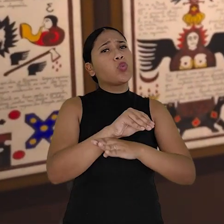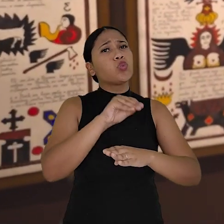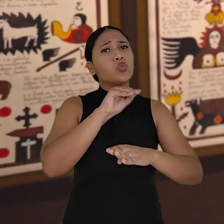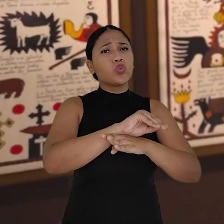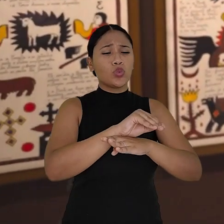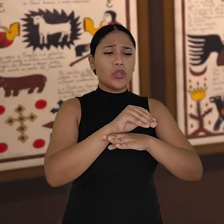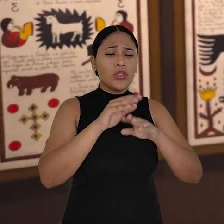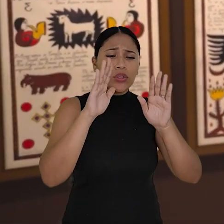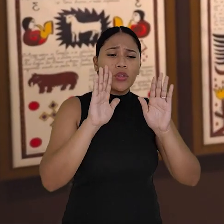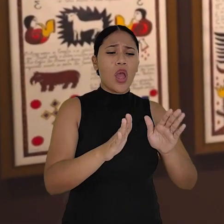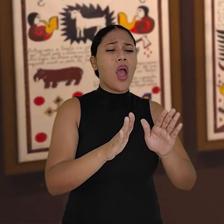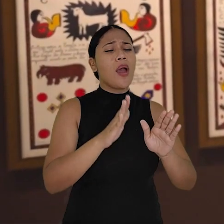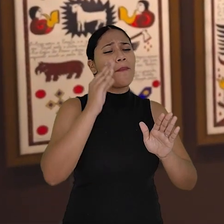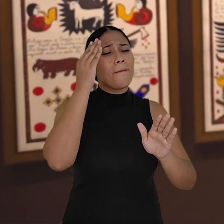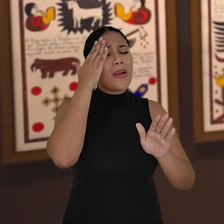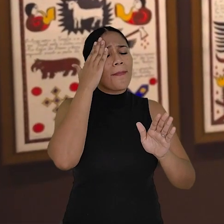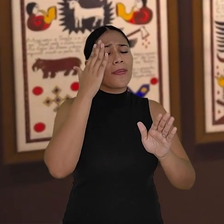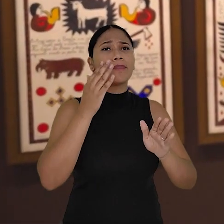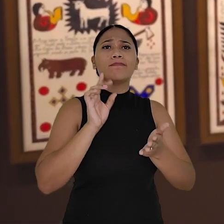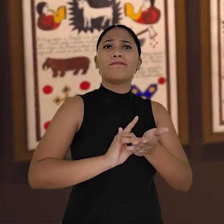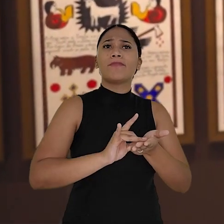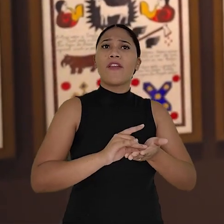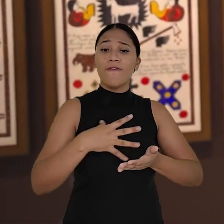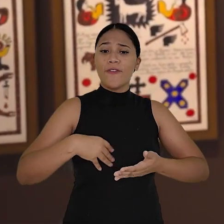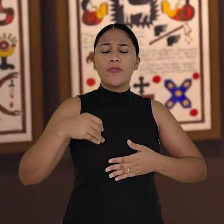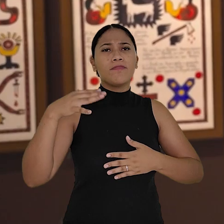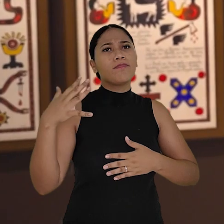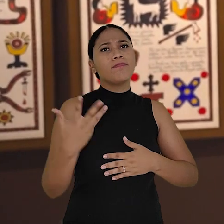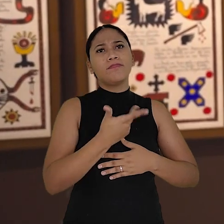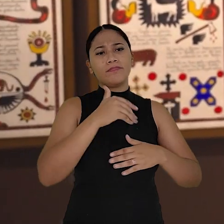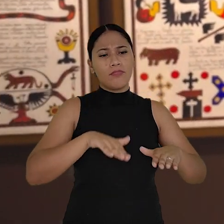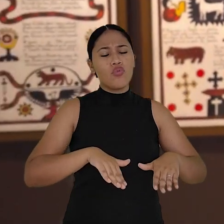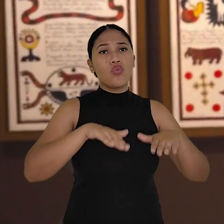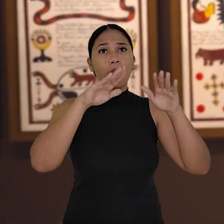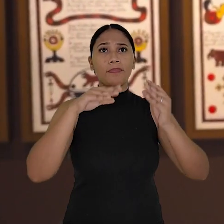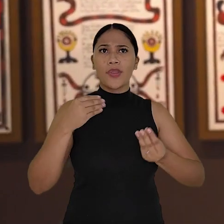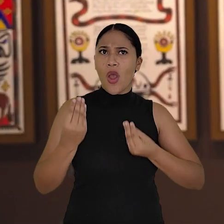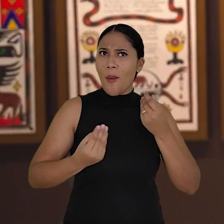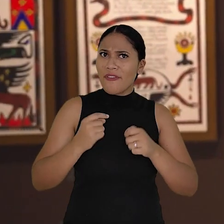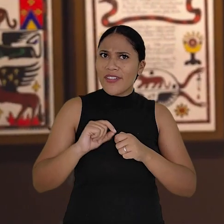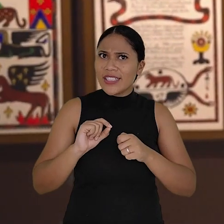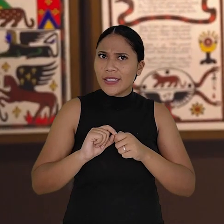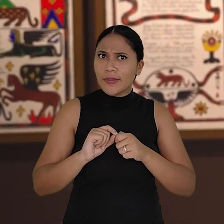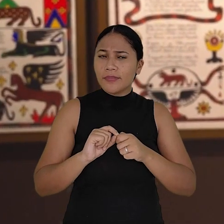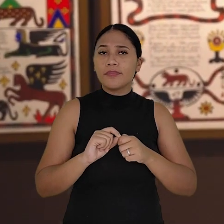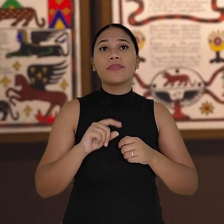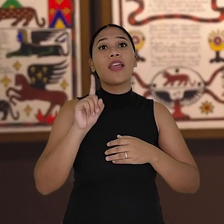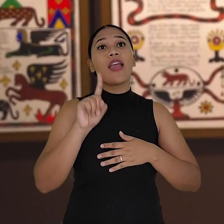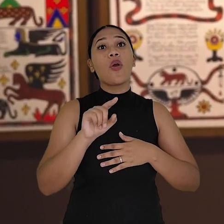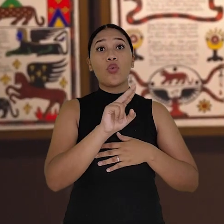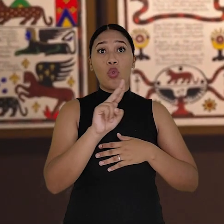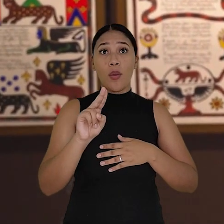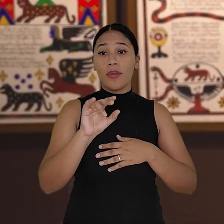que cuidou, que soube realmente criar filhos incríveis, né? E como é que ele fazia isso?